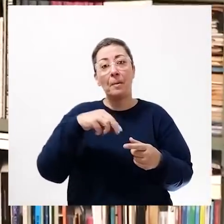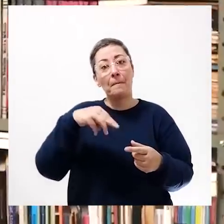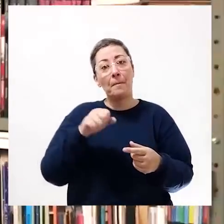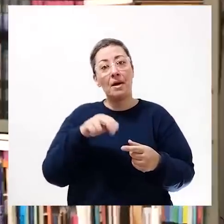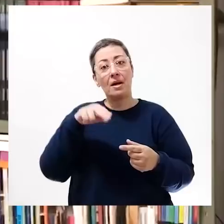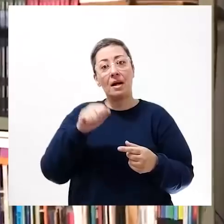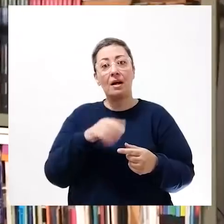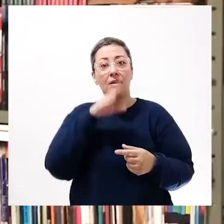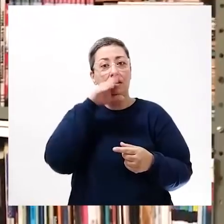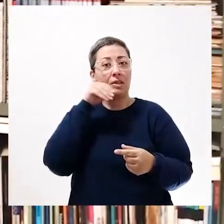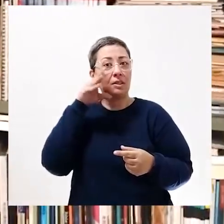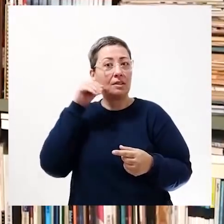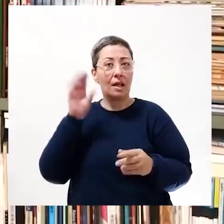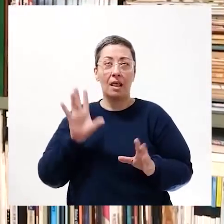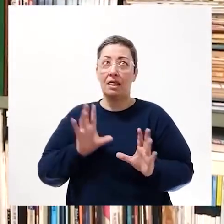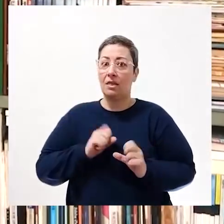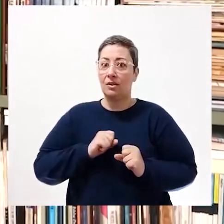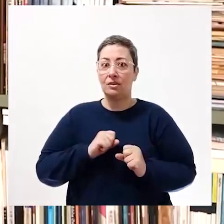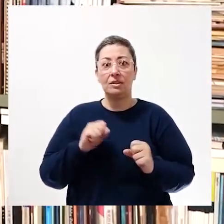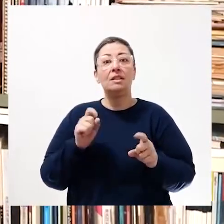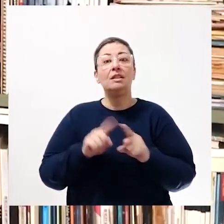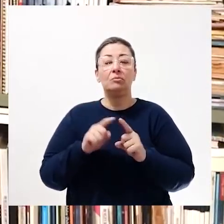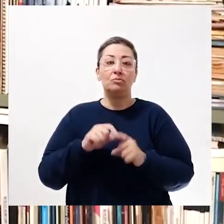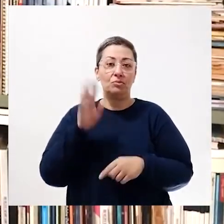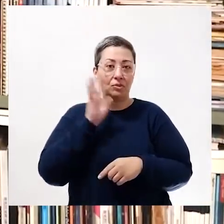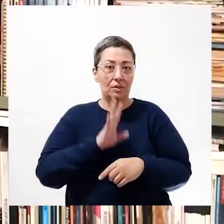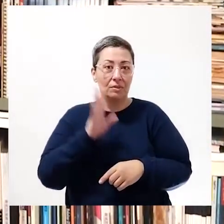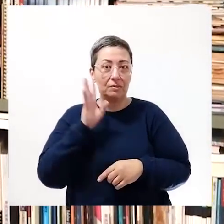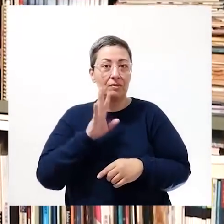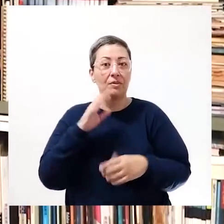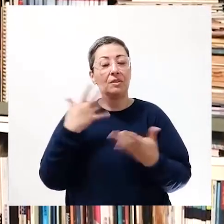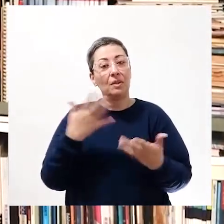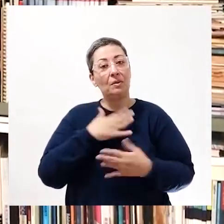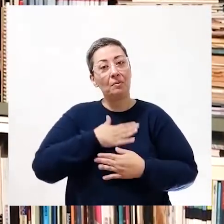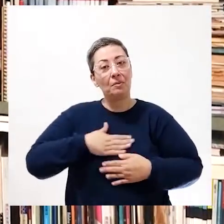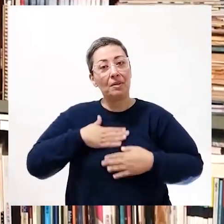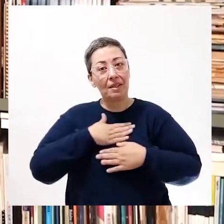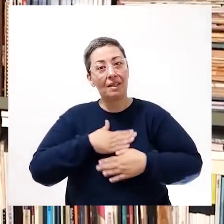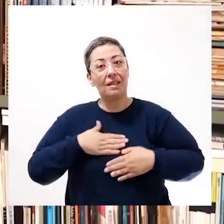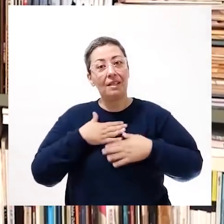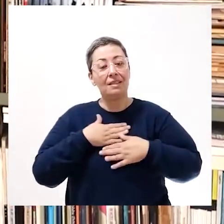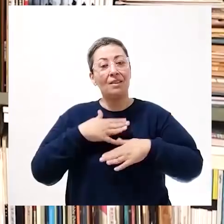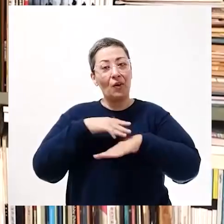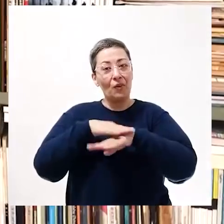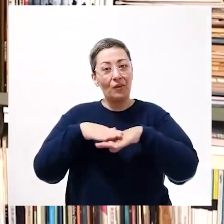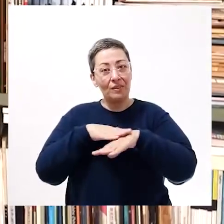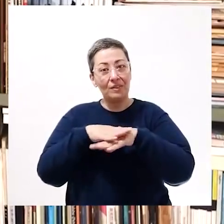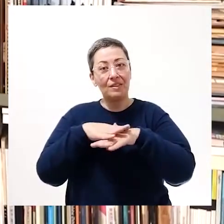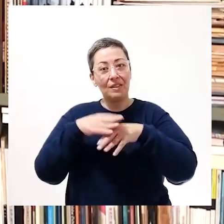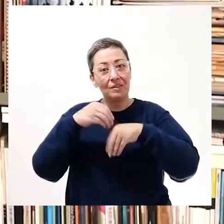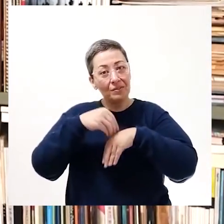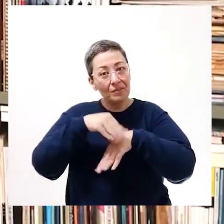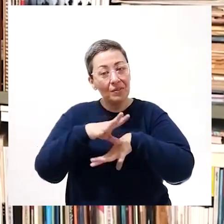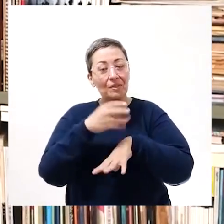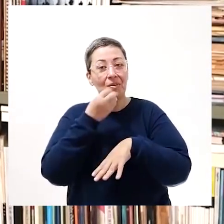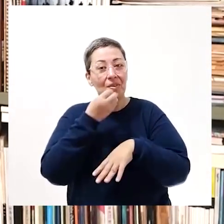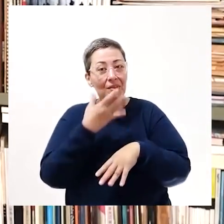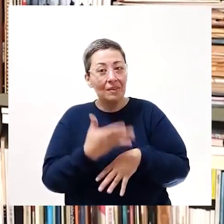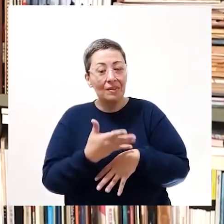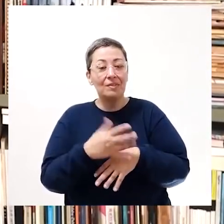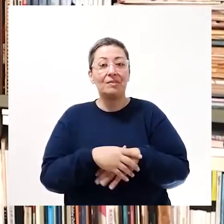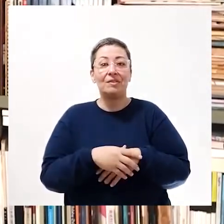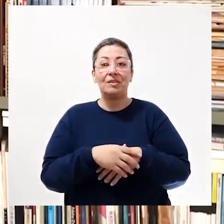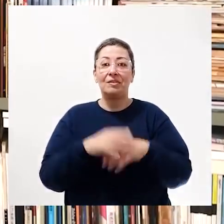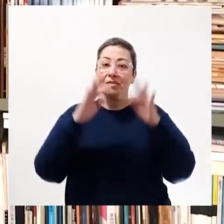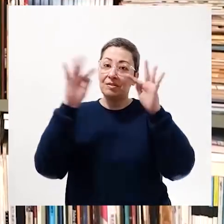os adolescentes gostam muito e é muito legal, tá? Então, um prazer falar com vocês, espero ter passado uma boa mensagem, tá